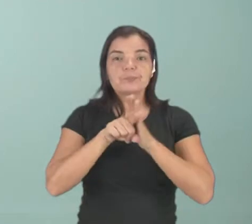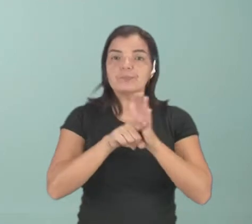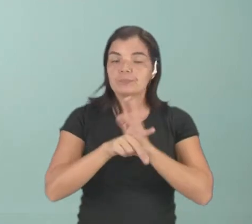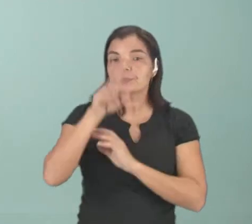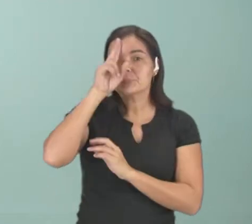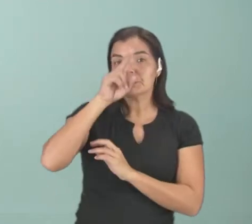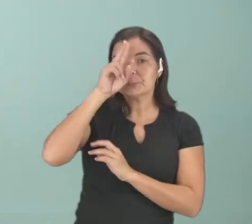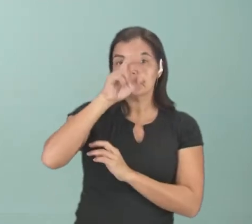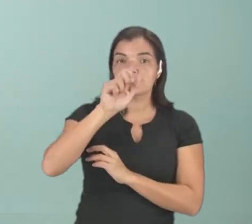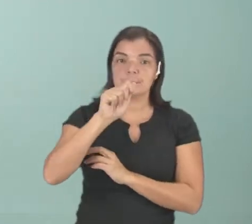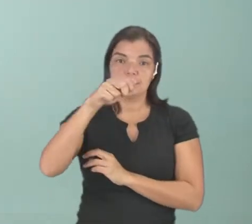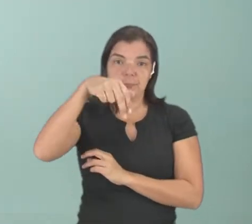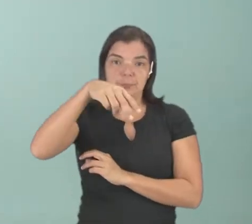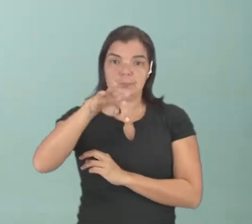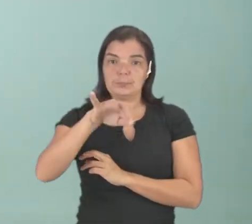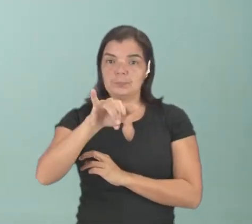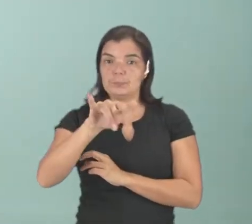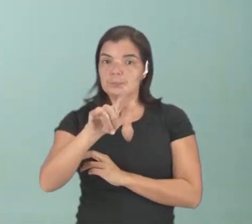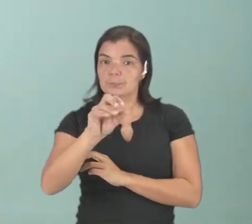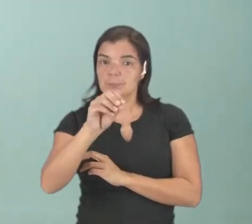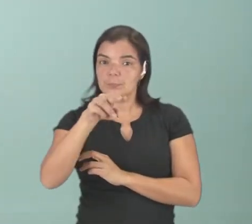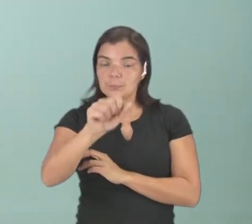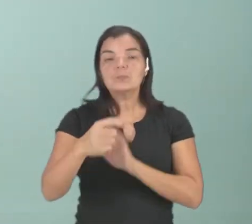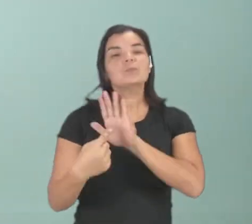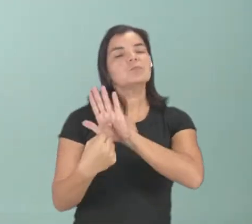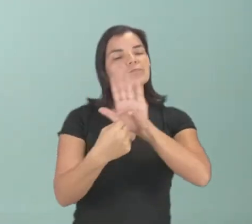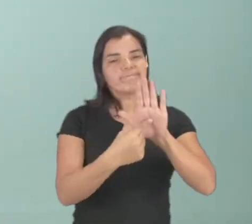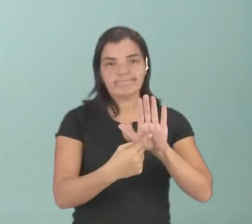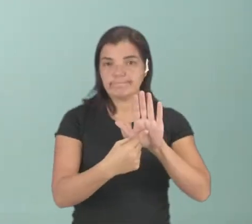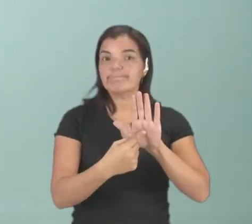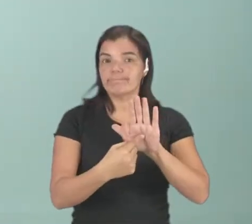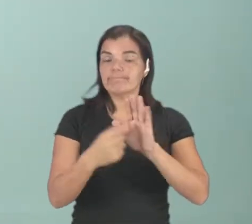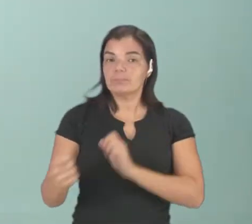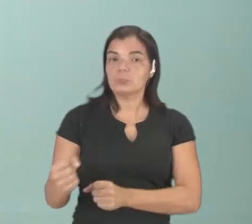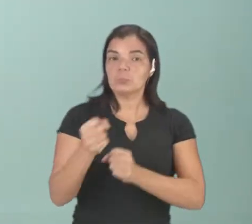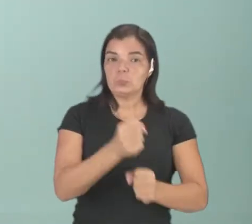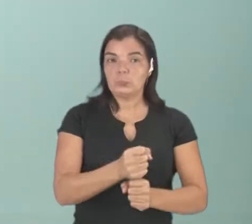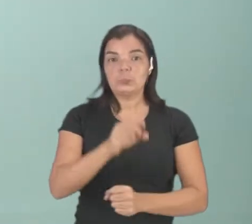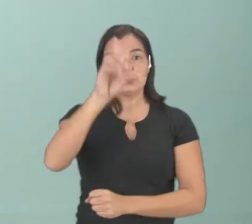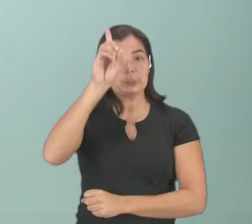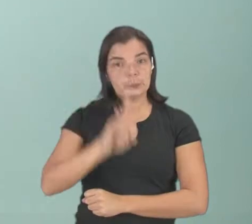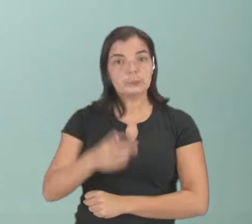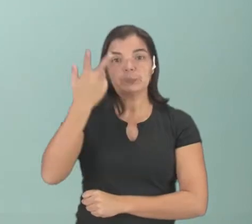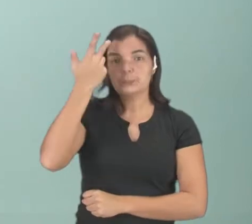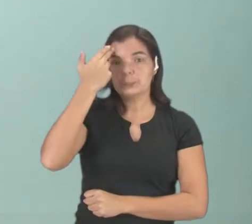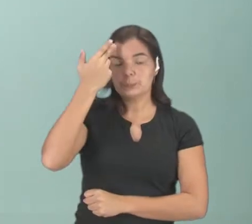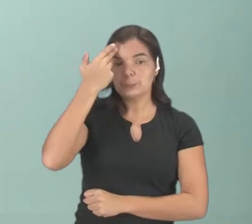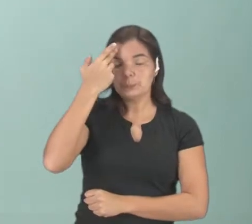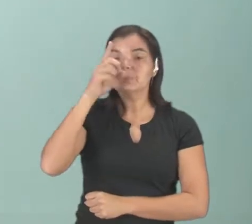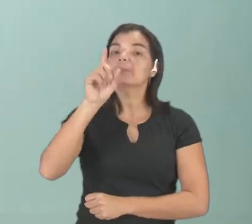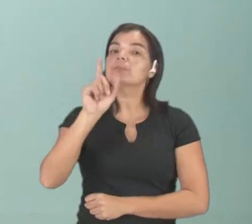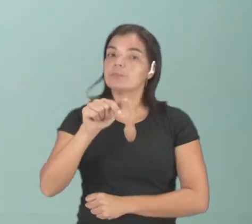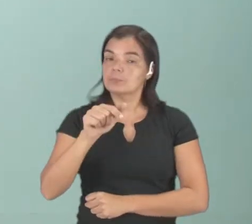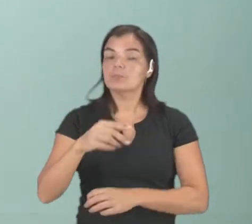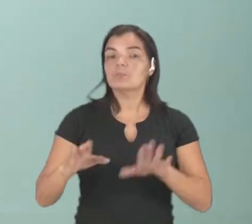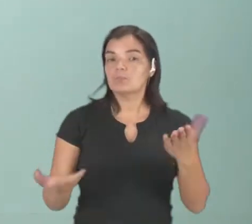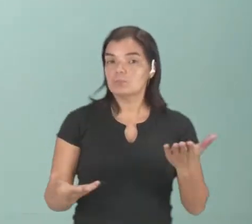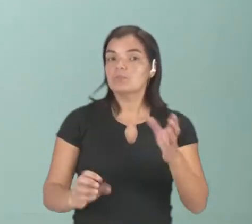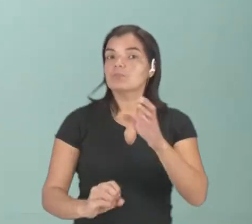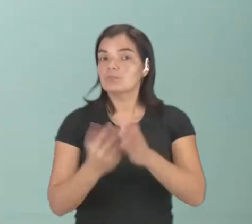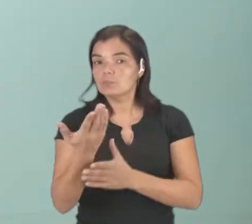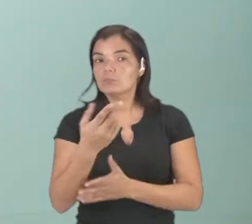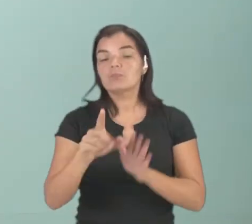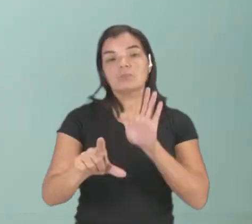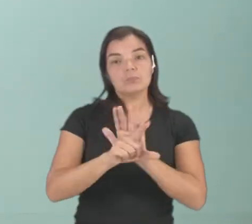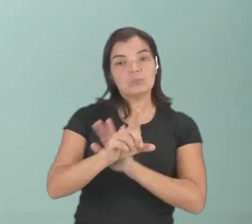a história de Antígona e que ilustra muito bem isso, né? A oposição entre o direito natural, aquele direito que emana de uma